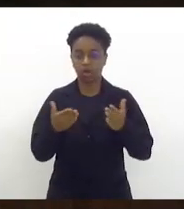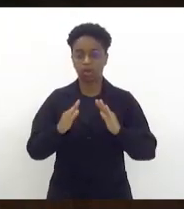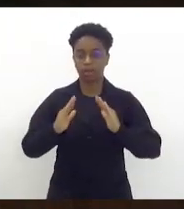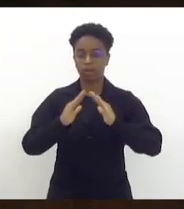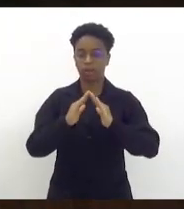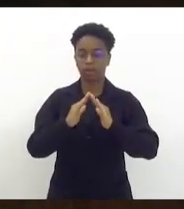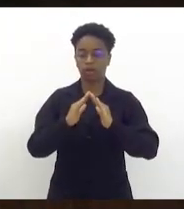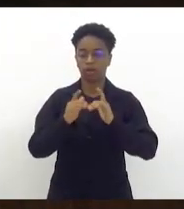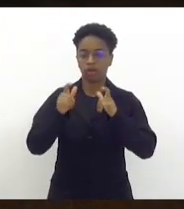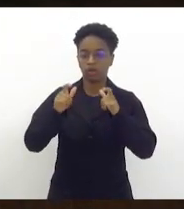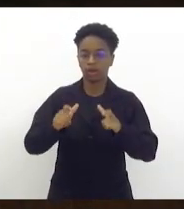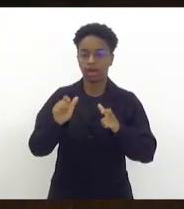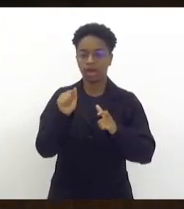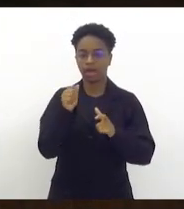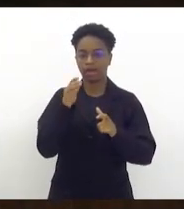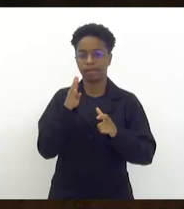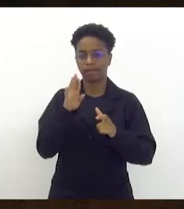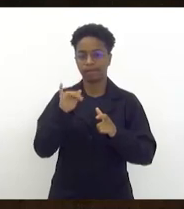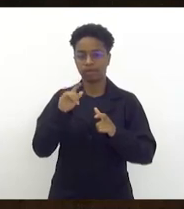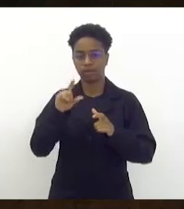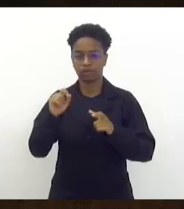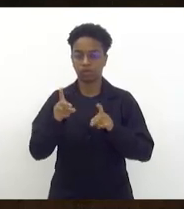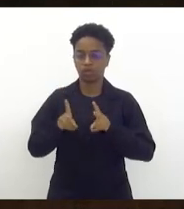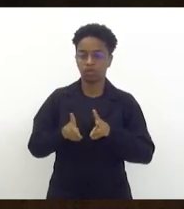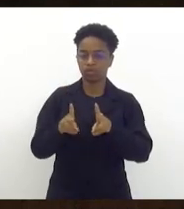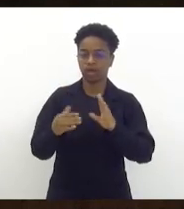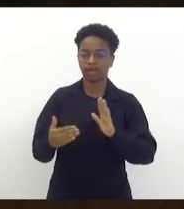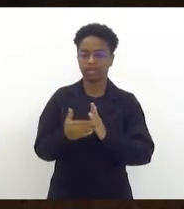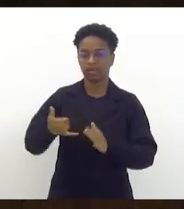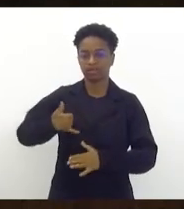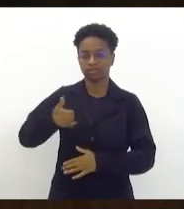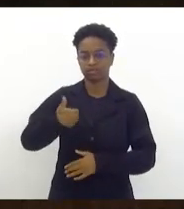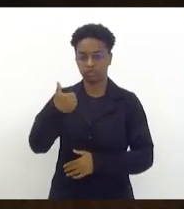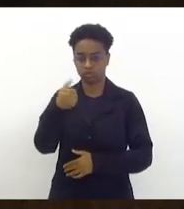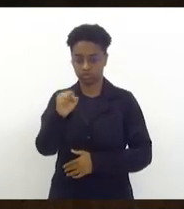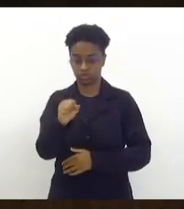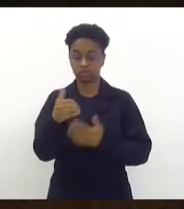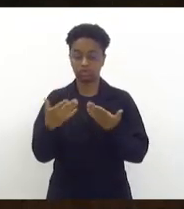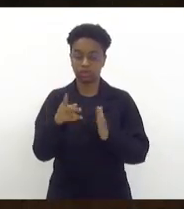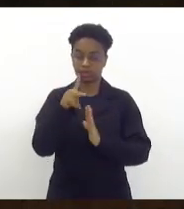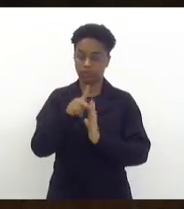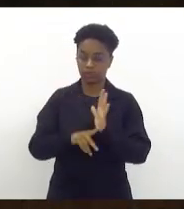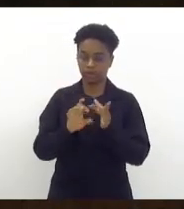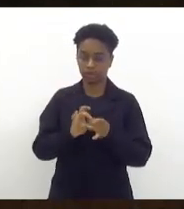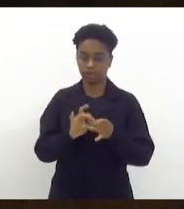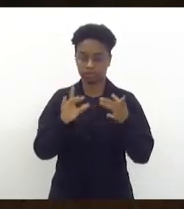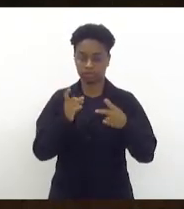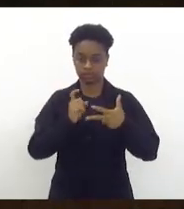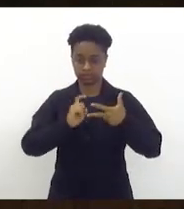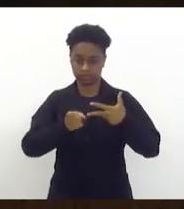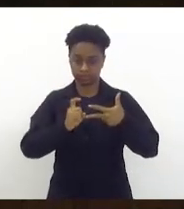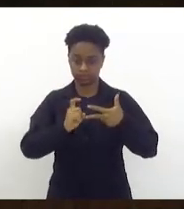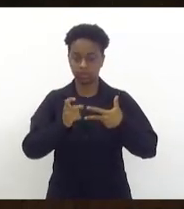abrigos e permanecem lá até completar a maioridade. Esse projeto, ele permite que o Poder Executivo conceda